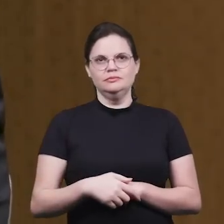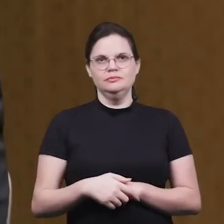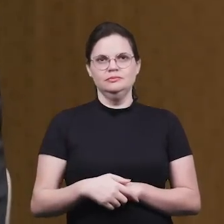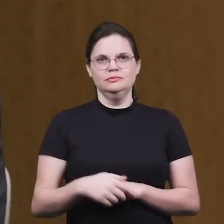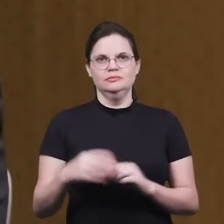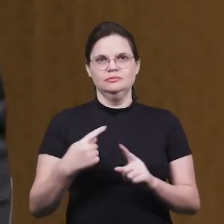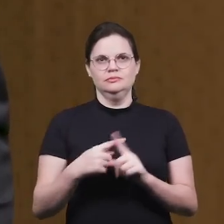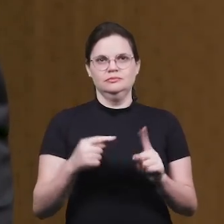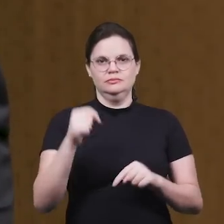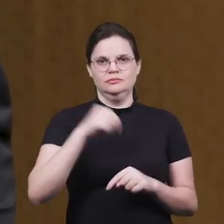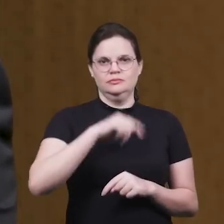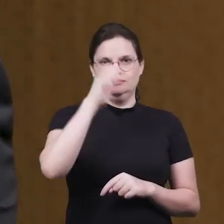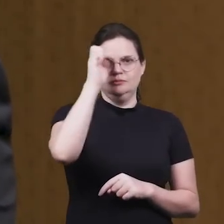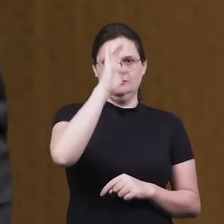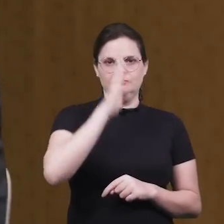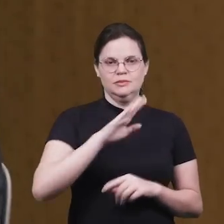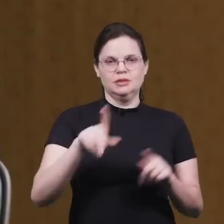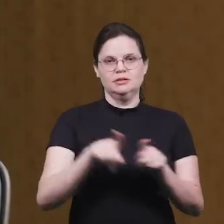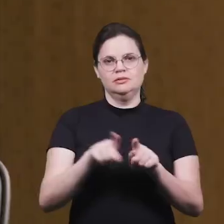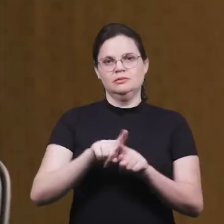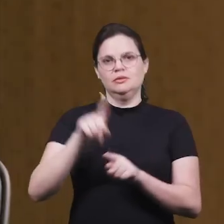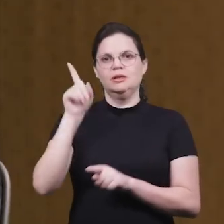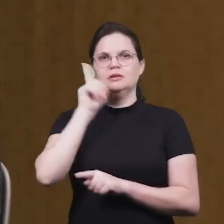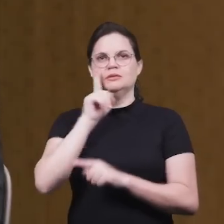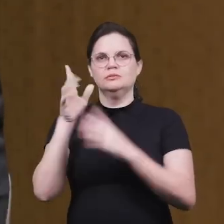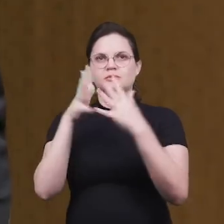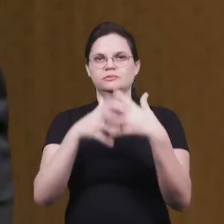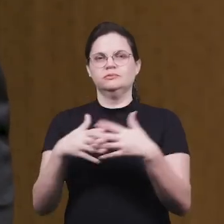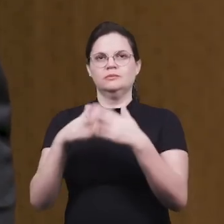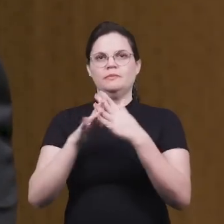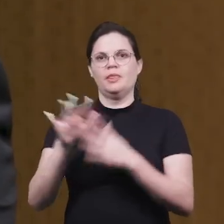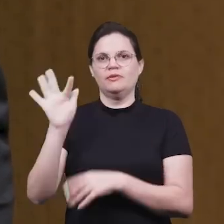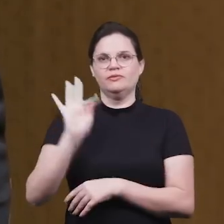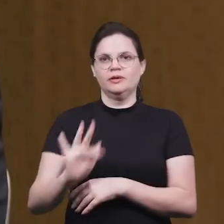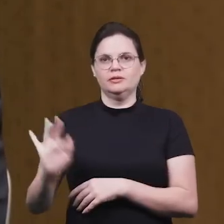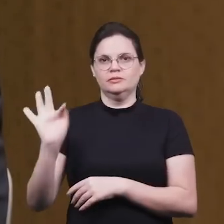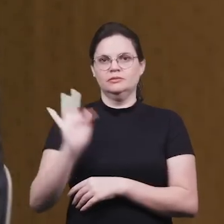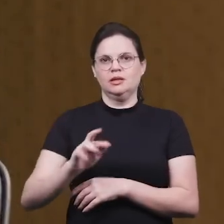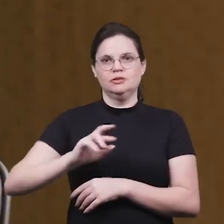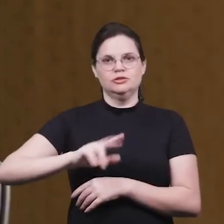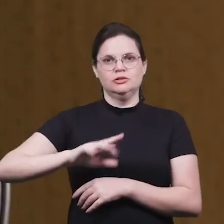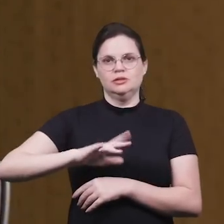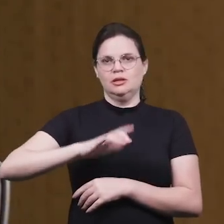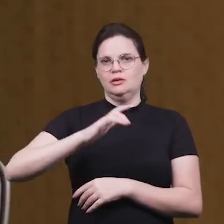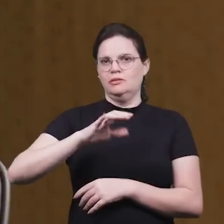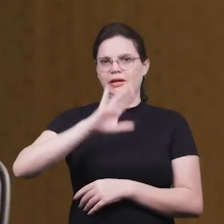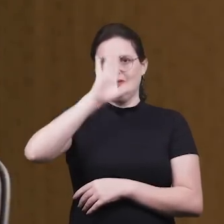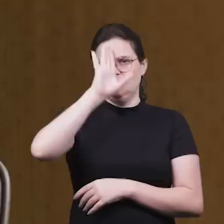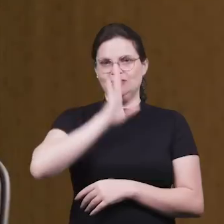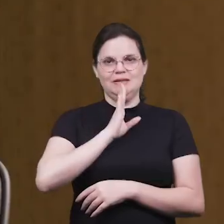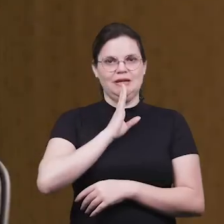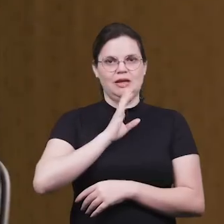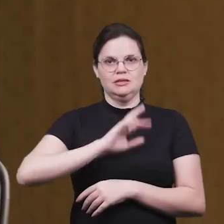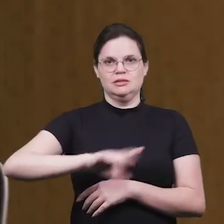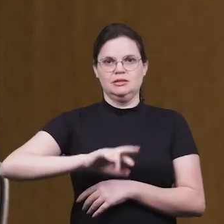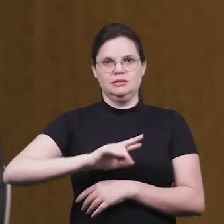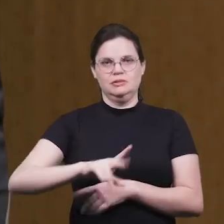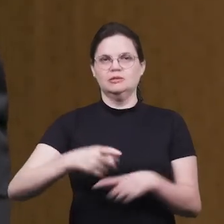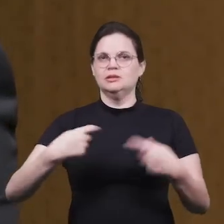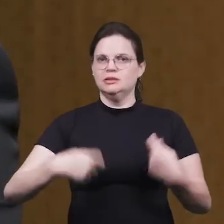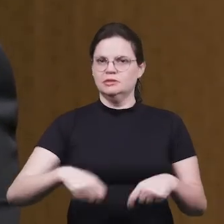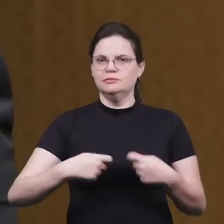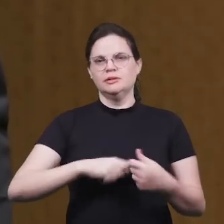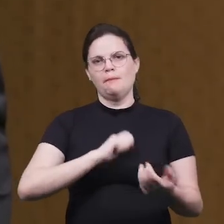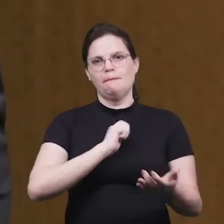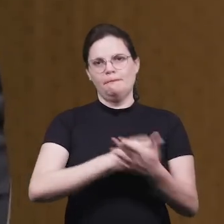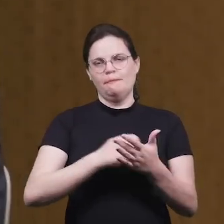tanto aqui no Brasil como nos Estados Unidos, o ensino superior não é gratuito e você tem que ter recurso,